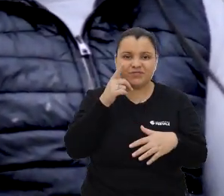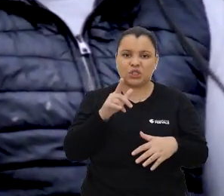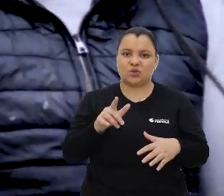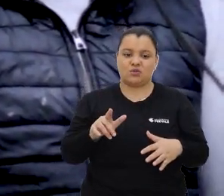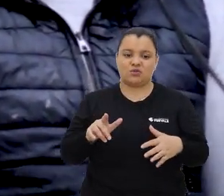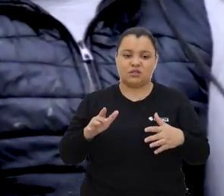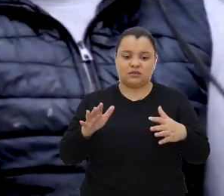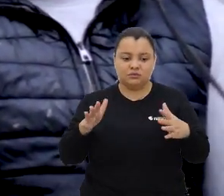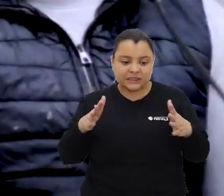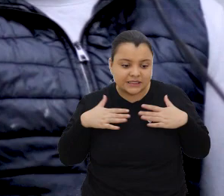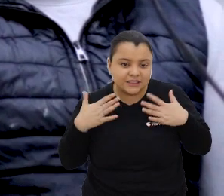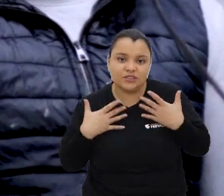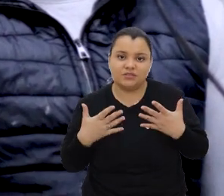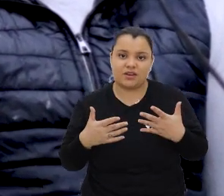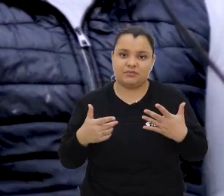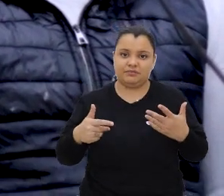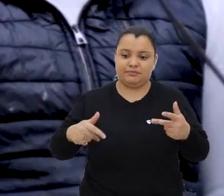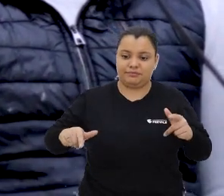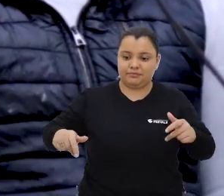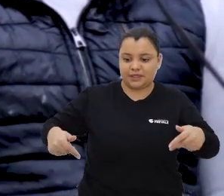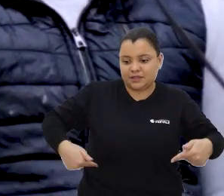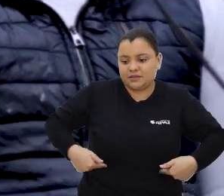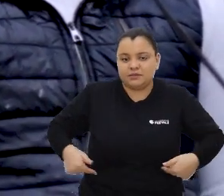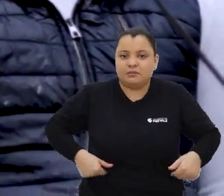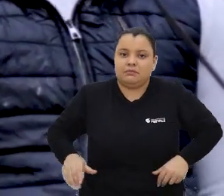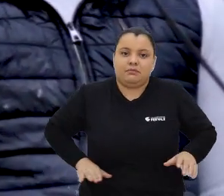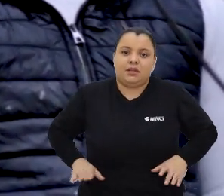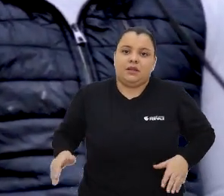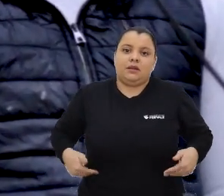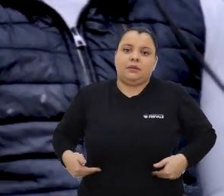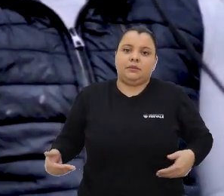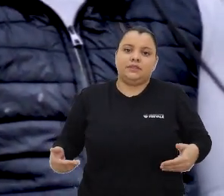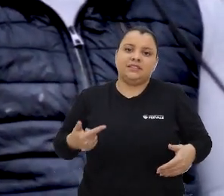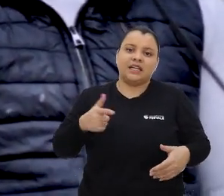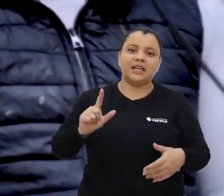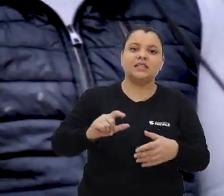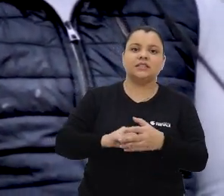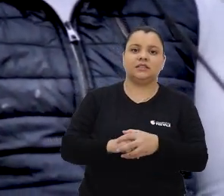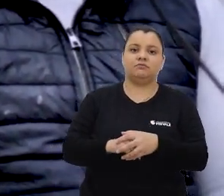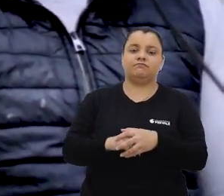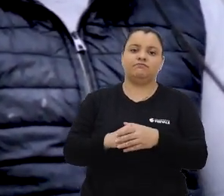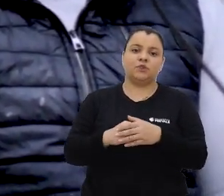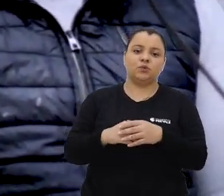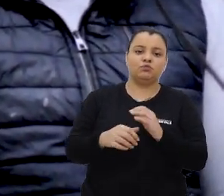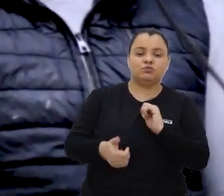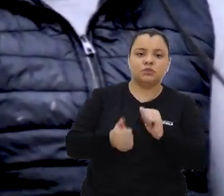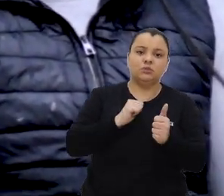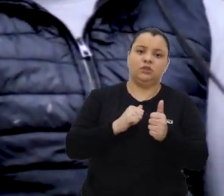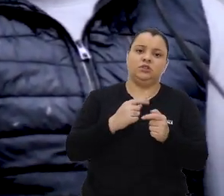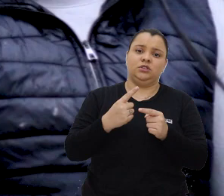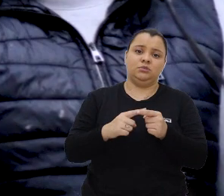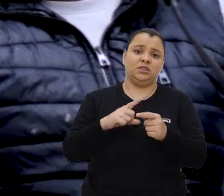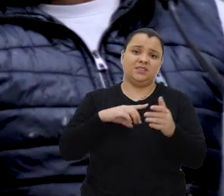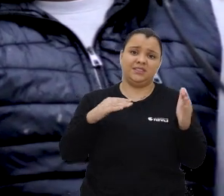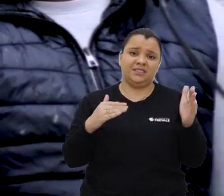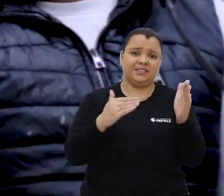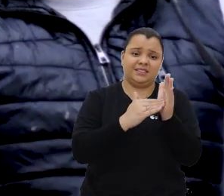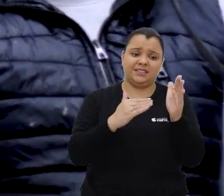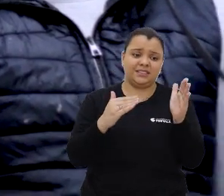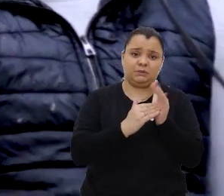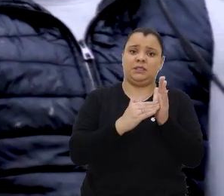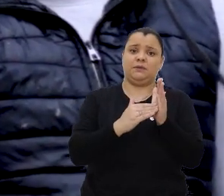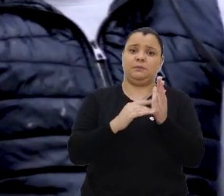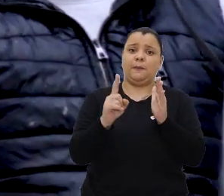minhas primas a estarem numa escola particular, conseguirem bolsa através do esporte, porque elas vão ter essa barreira que eu tive de